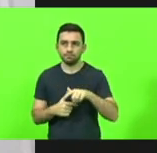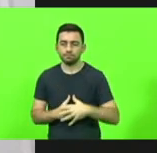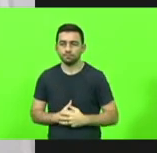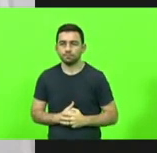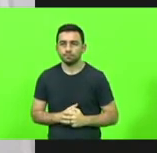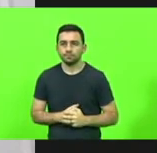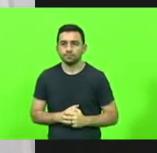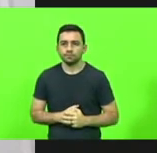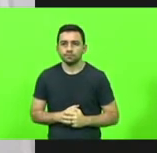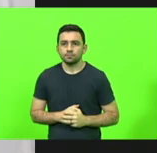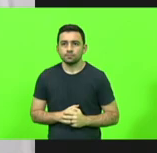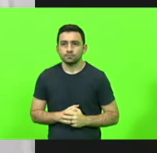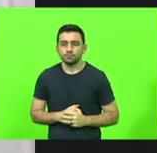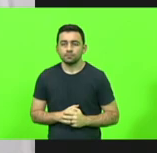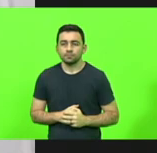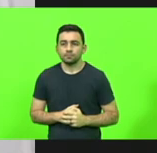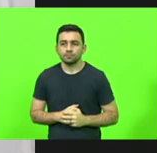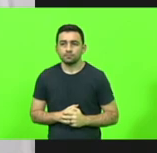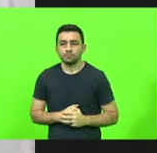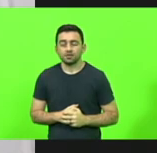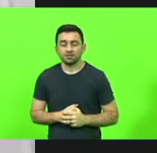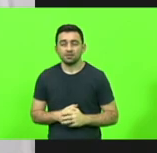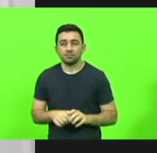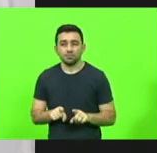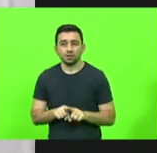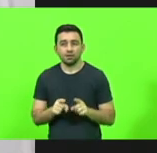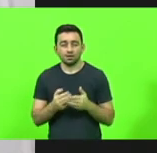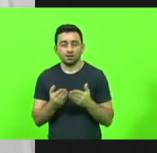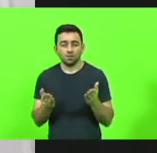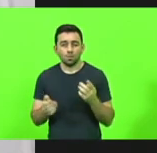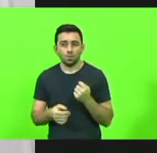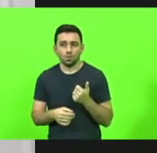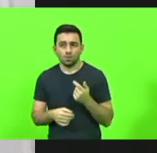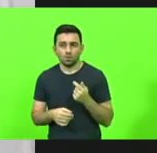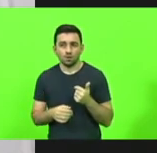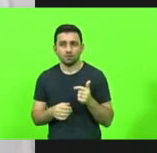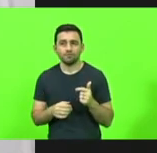Eles estão quase fechando por falta de recurso.